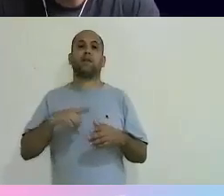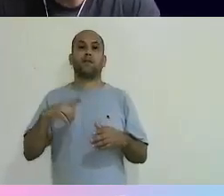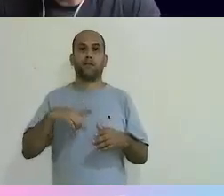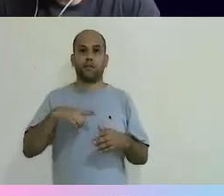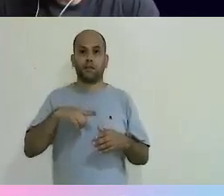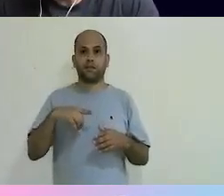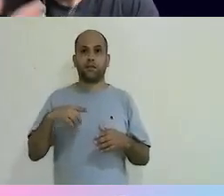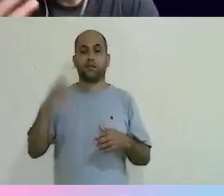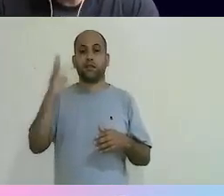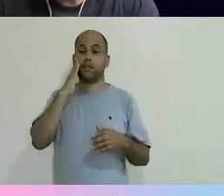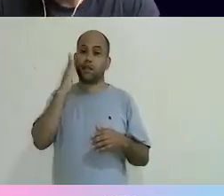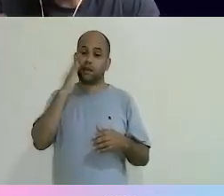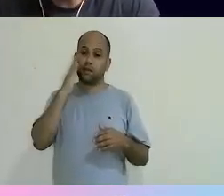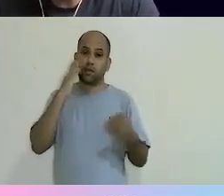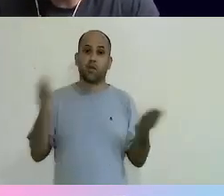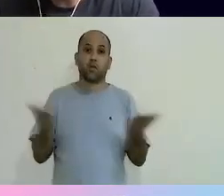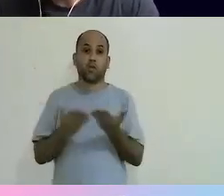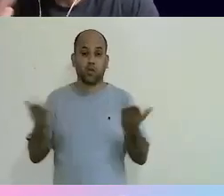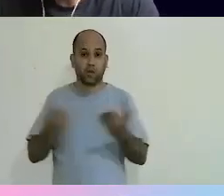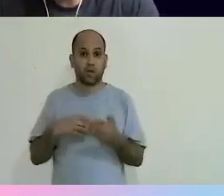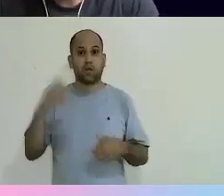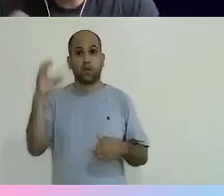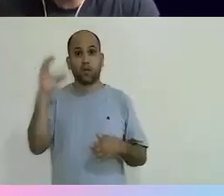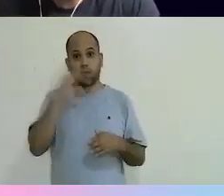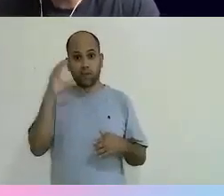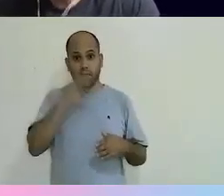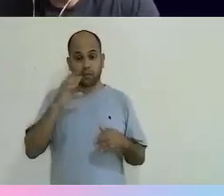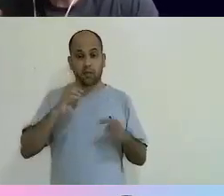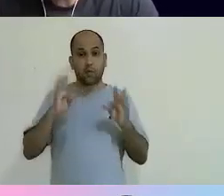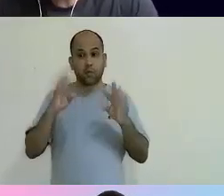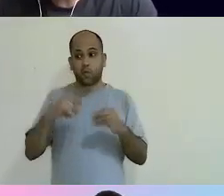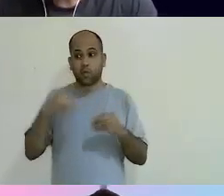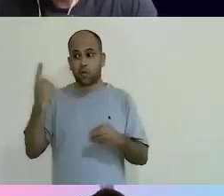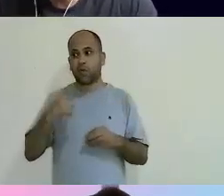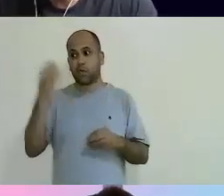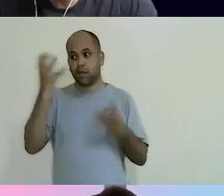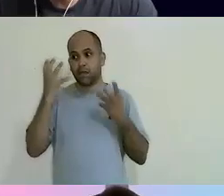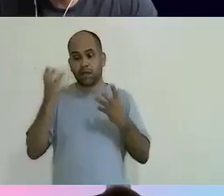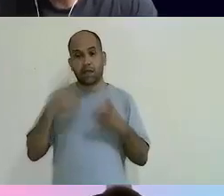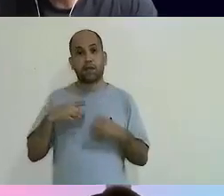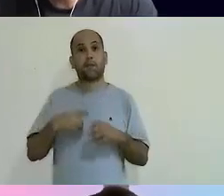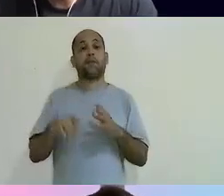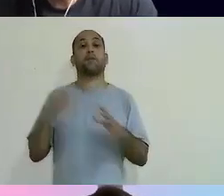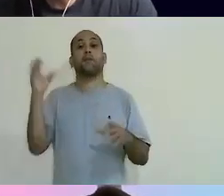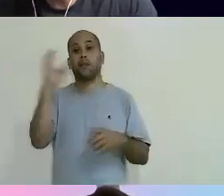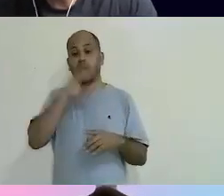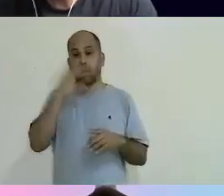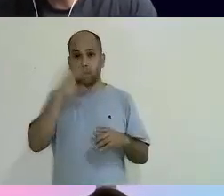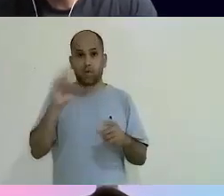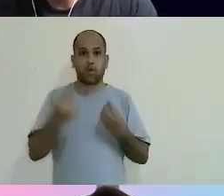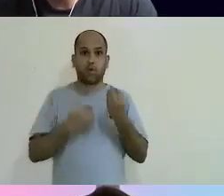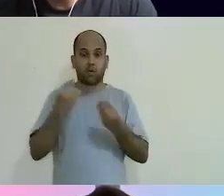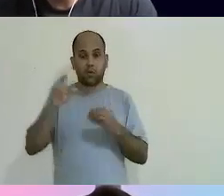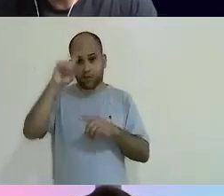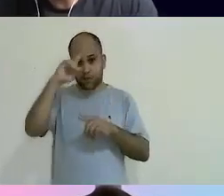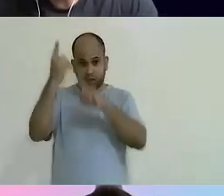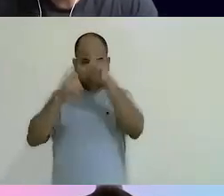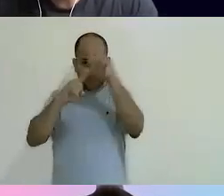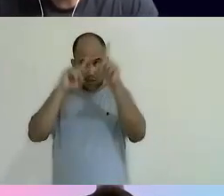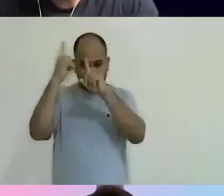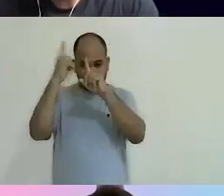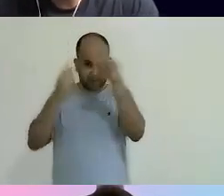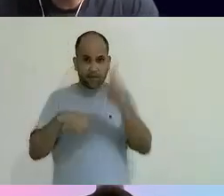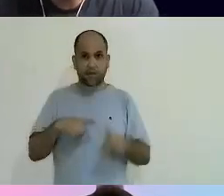que a gente sabe que hoje tudo é muito rápido, então tudo que a gente vai fazer, tudo é para ontem. Então, como que a gente é criativo, como que a gente é inovador para a